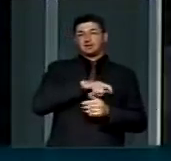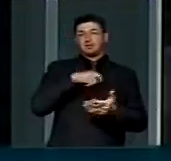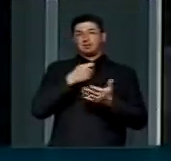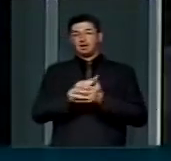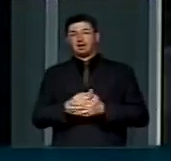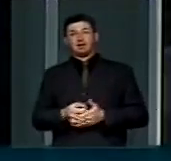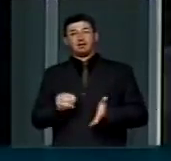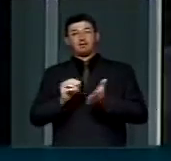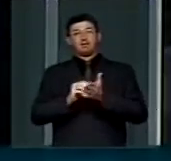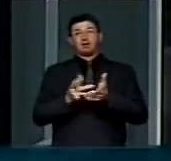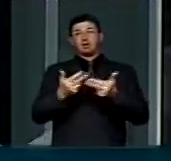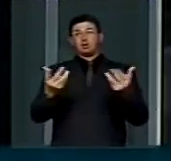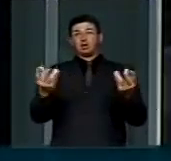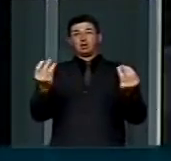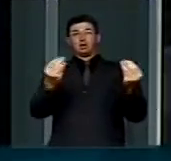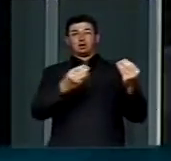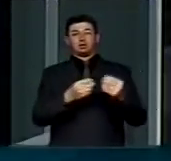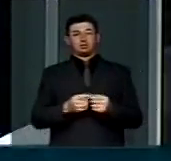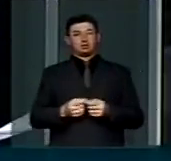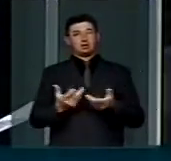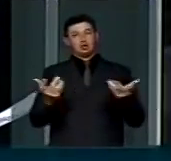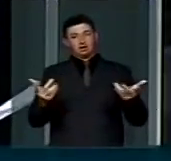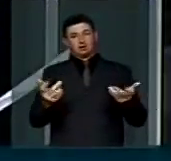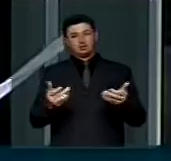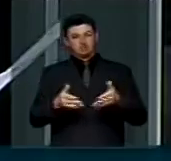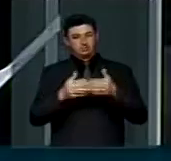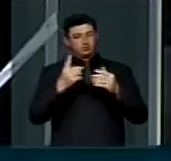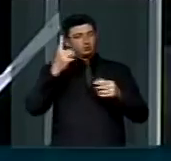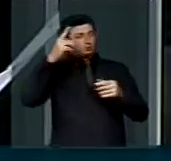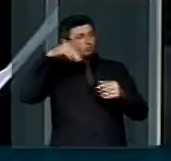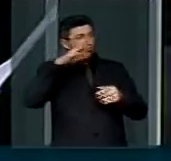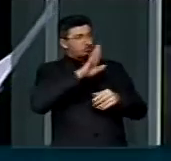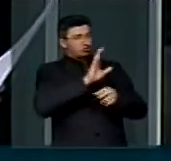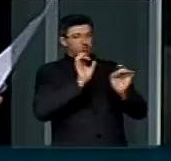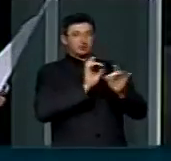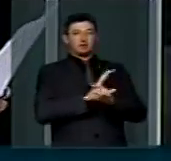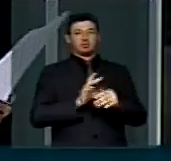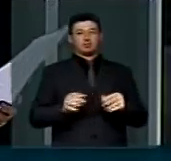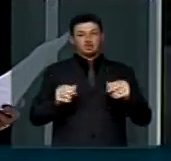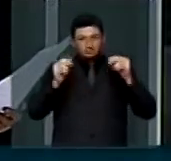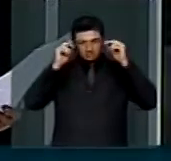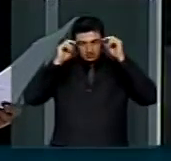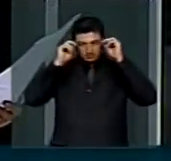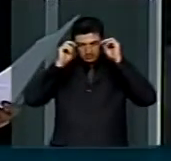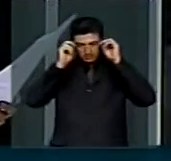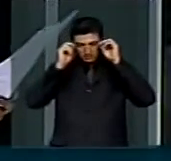já falta tantas coisas, e aí, senhor presidente, pedir mais Vossa Excelência só mais um minuto para encerrar, como nós